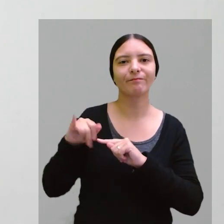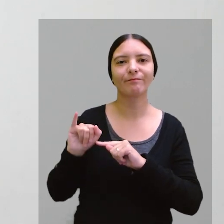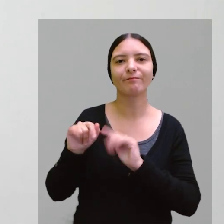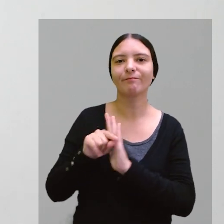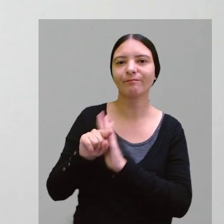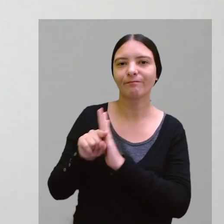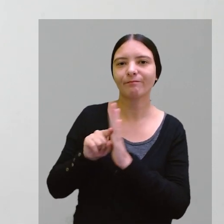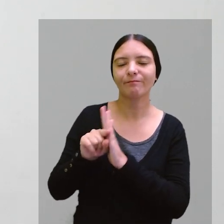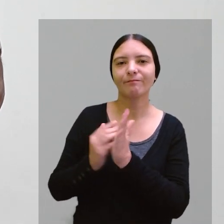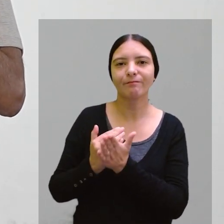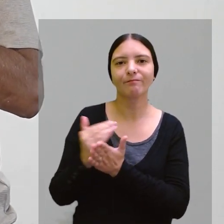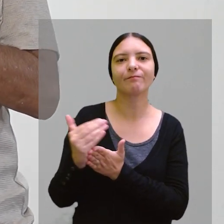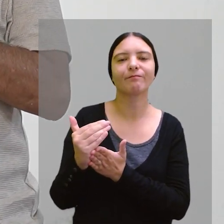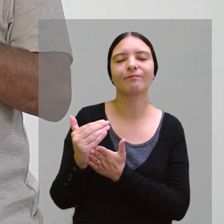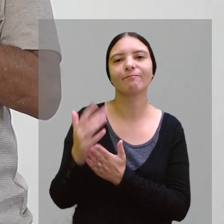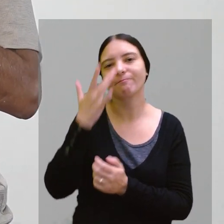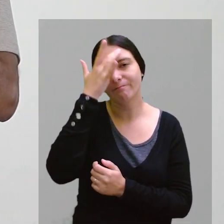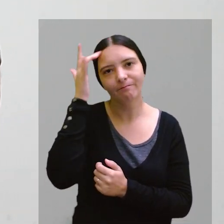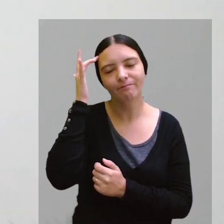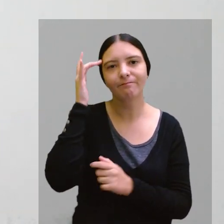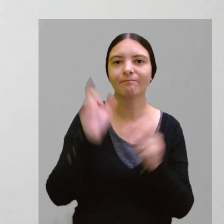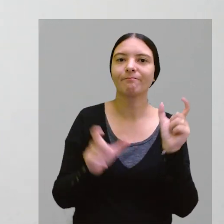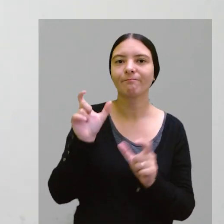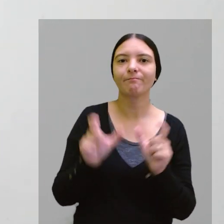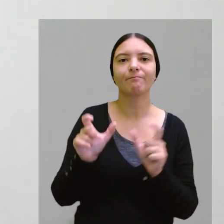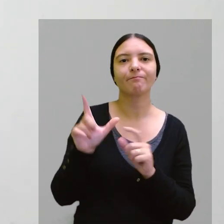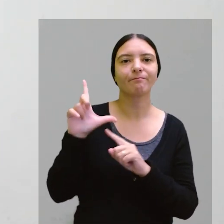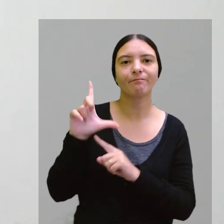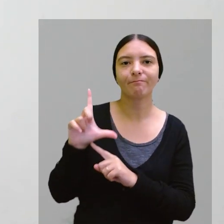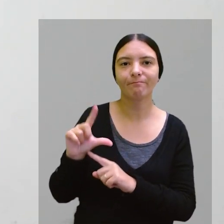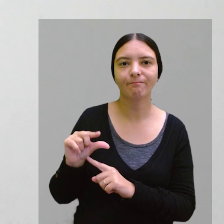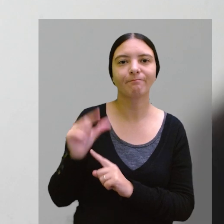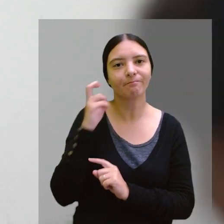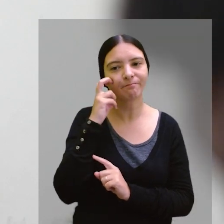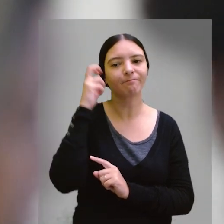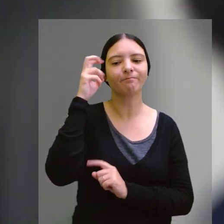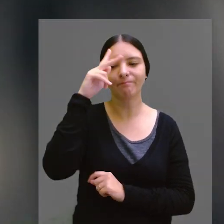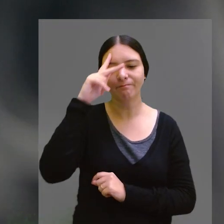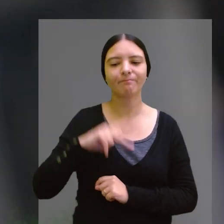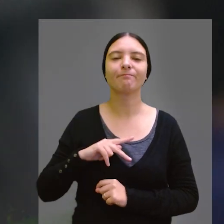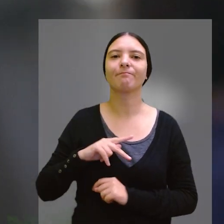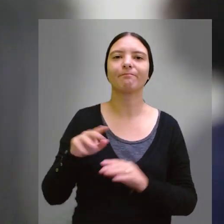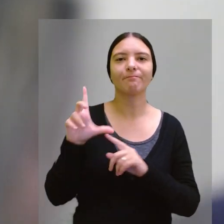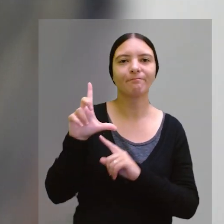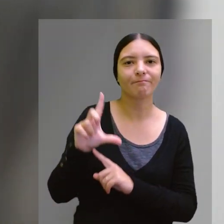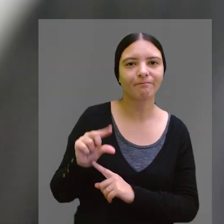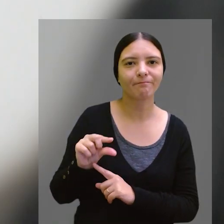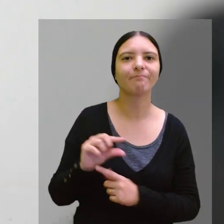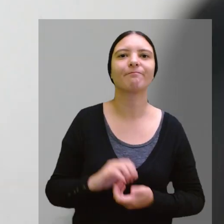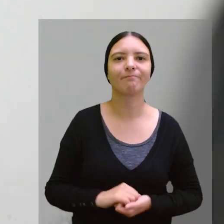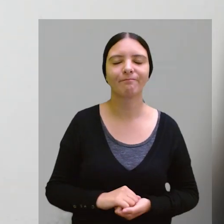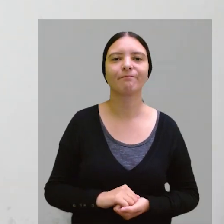tem sido examinado, as pessoas estão diminuindo a inteligência delas, estão ficando cada vez menos